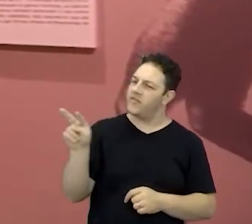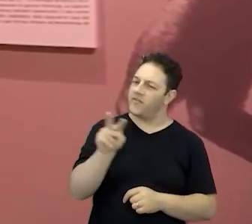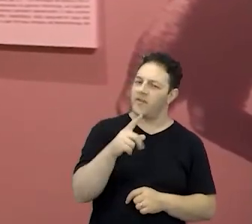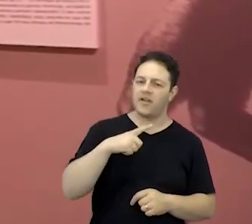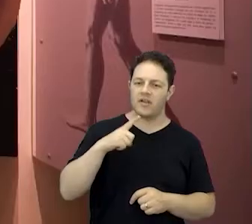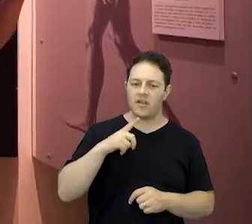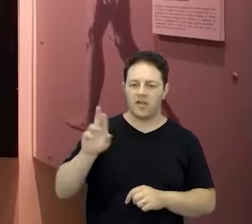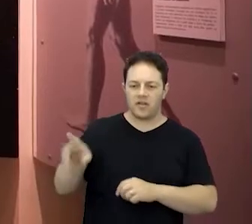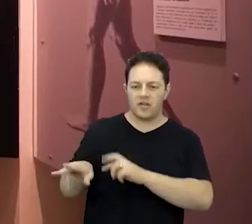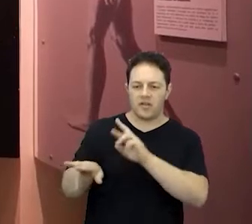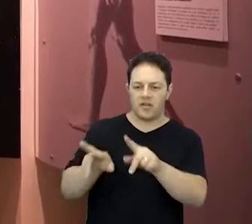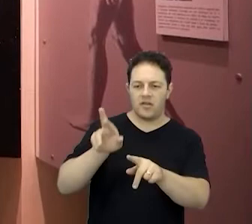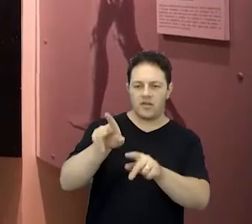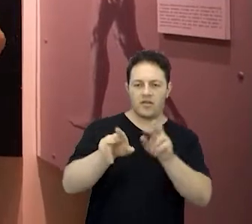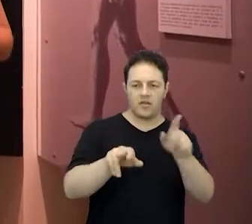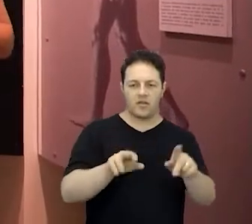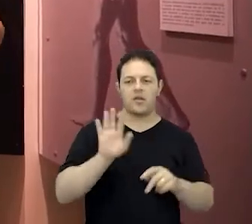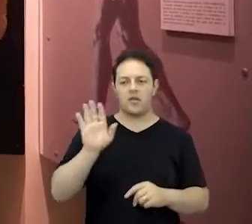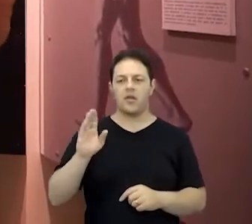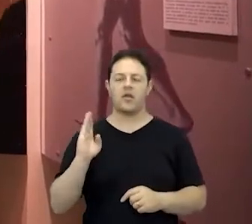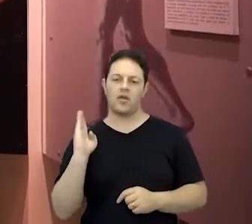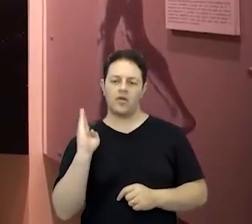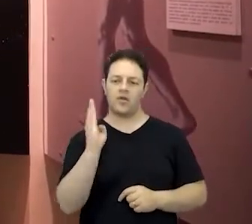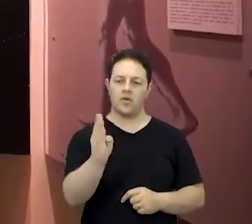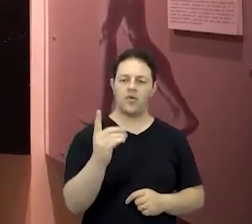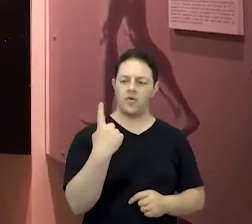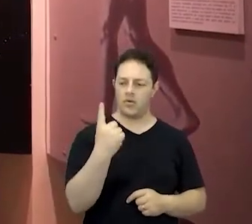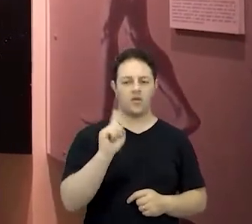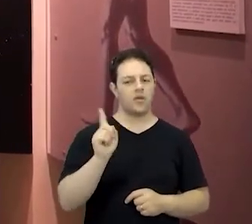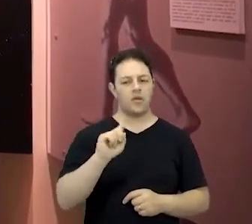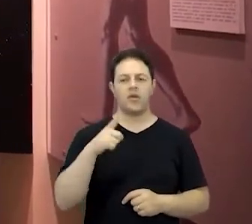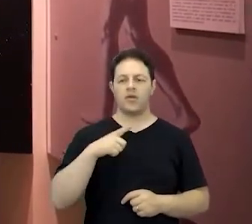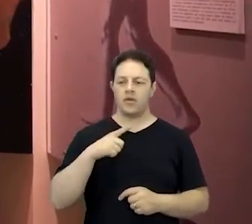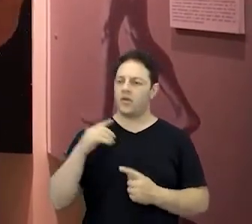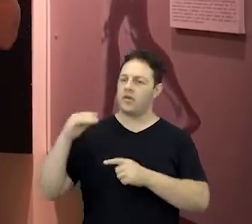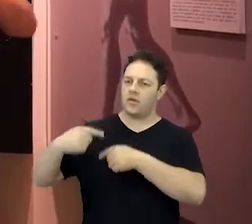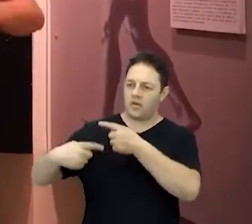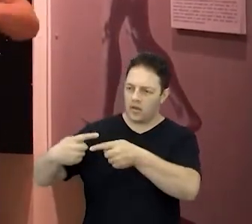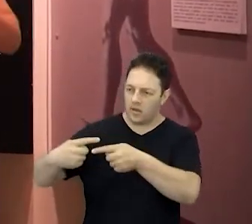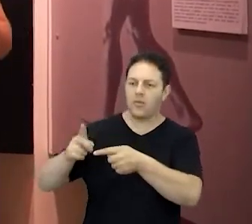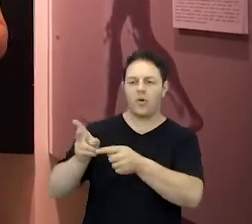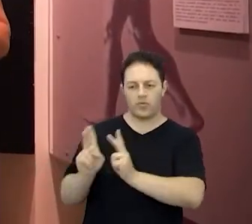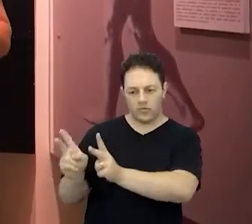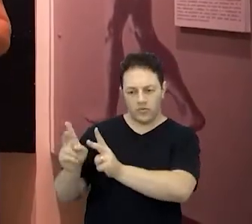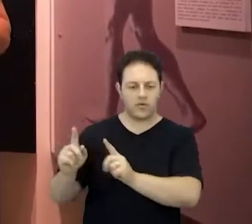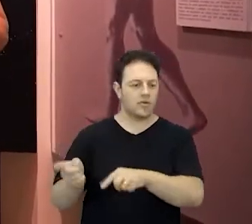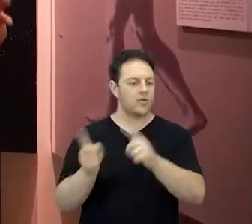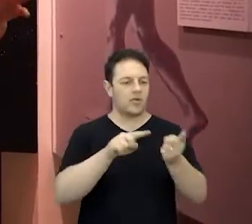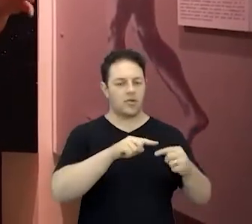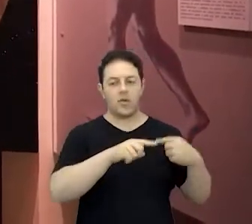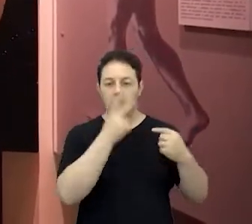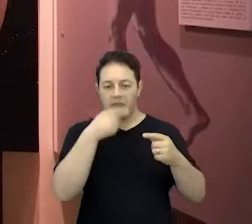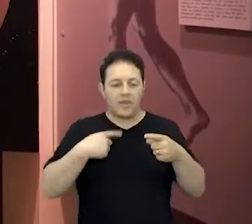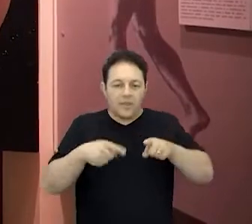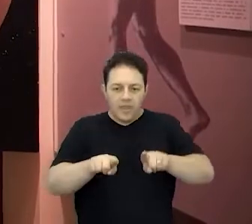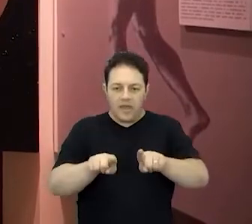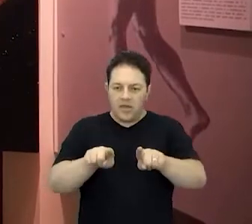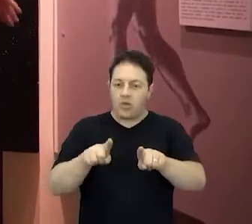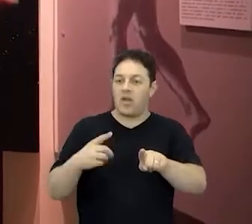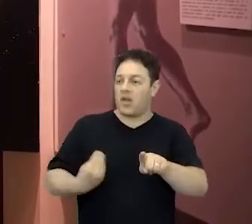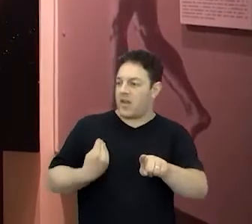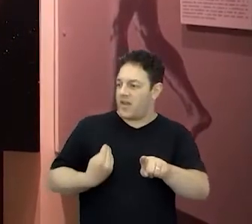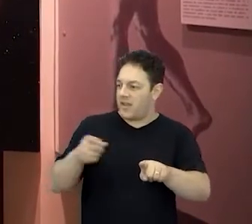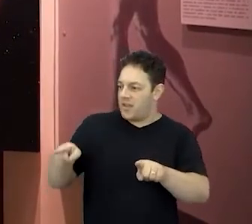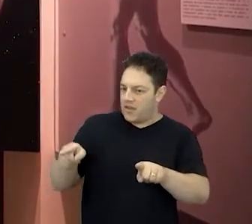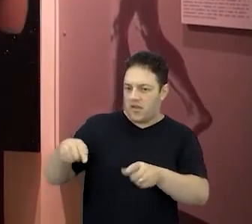espécies diferentes mas não é uma linha reta e única era um mosaico porque muitas espécies existiram ao mesmo tempo e ao mesmo tempo